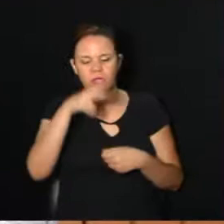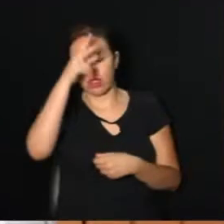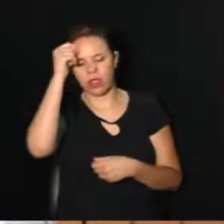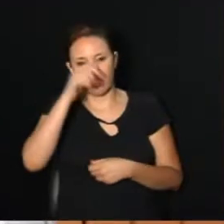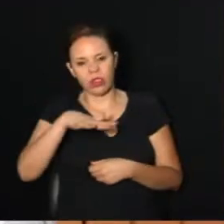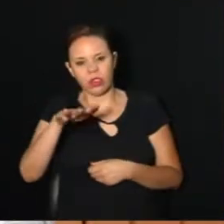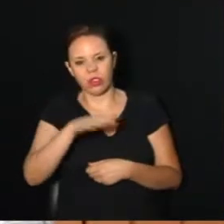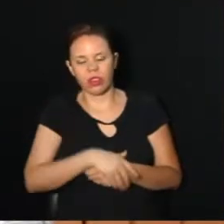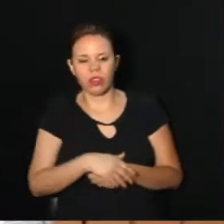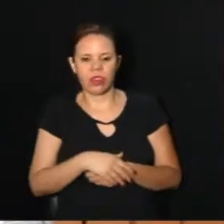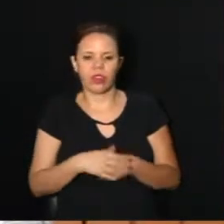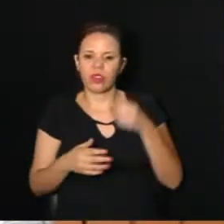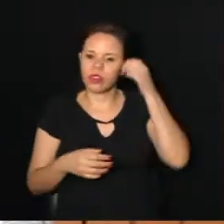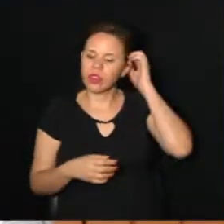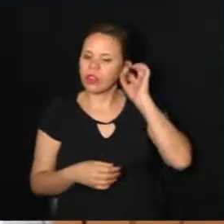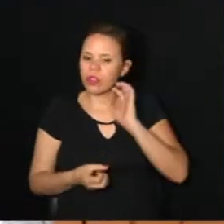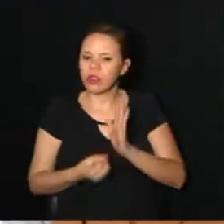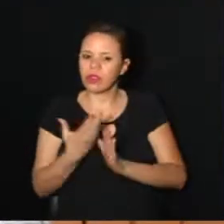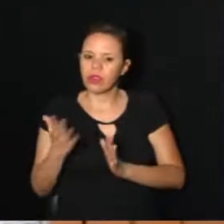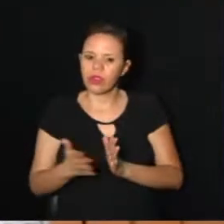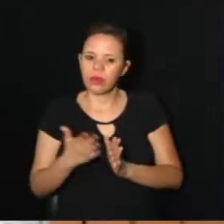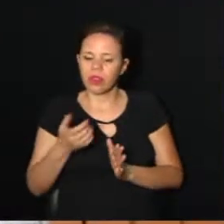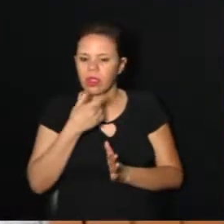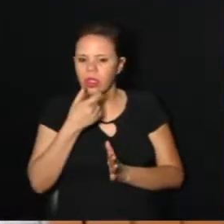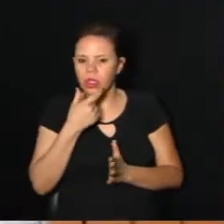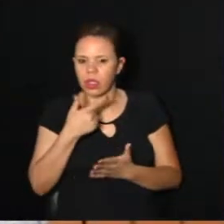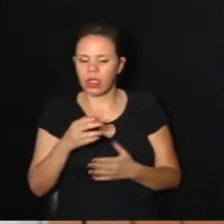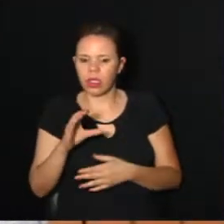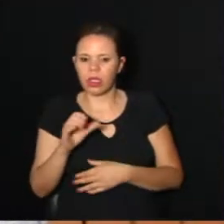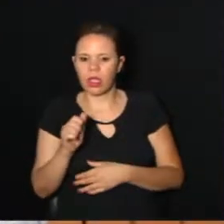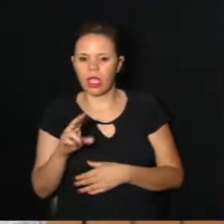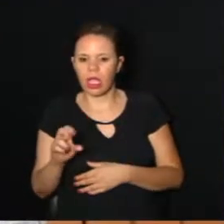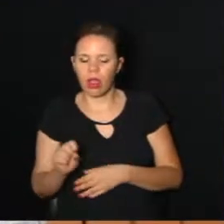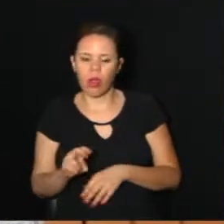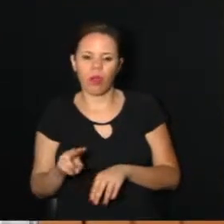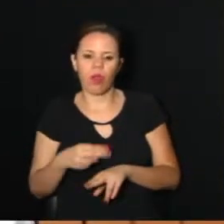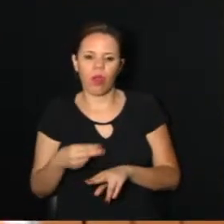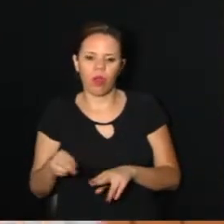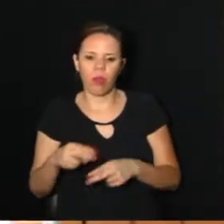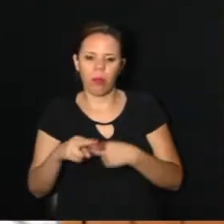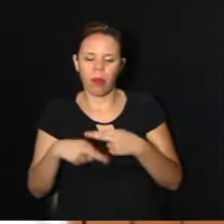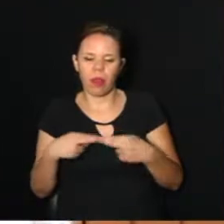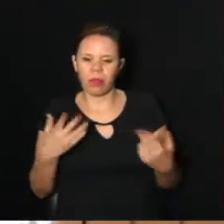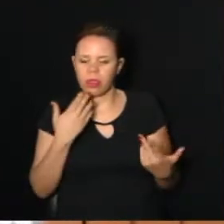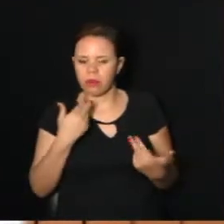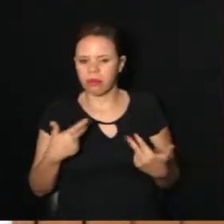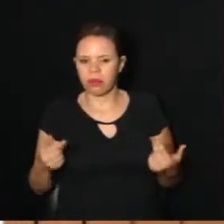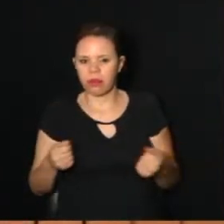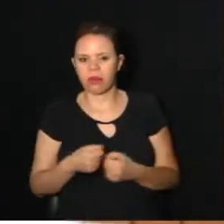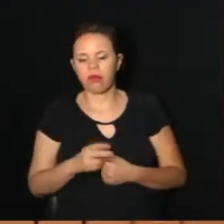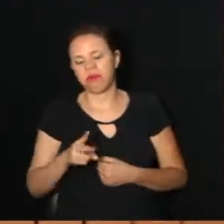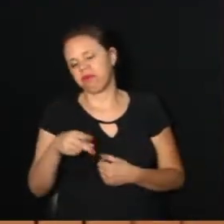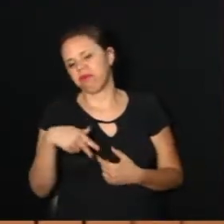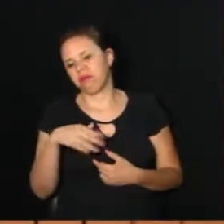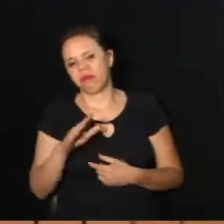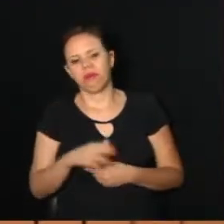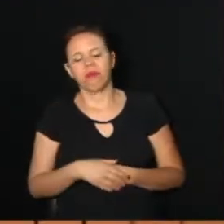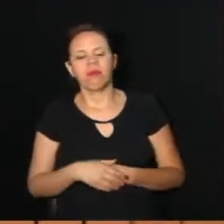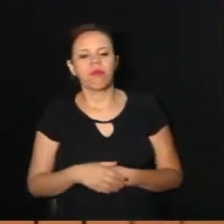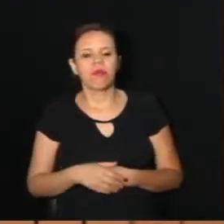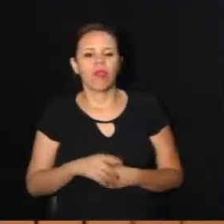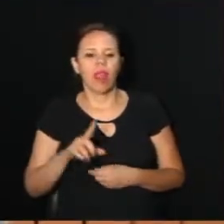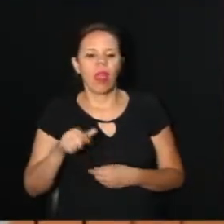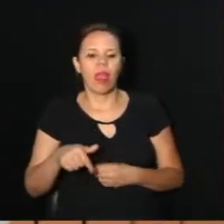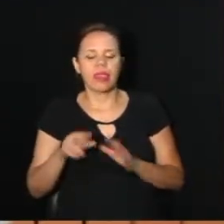geral, fabricação de biscoito, produtos derivados de cacau, frutas, massas alimentícias e assim por diante.